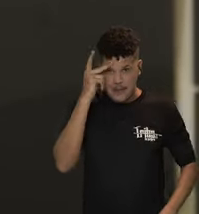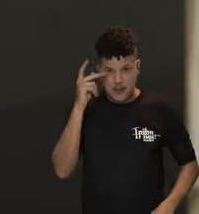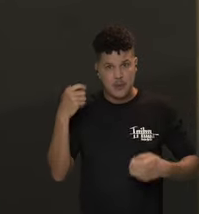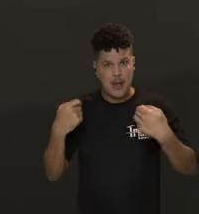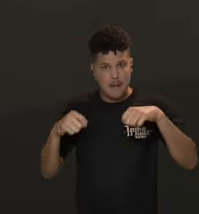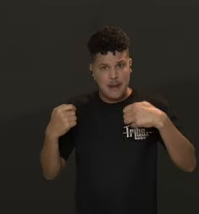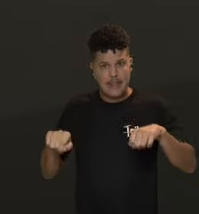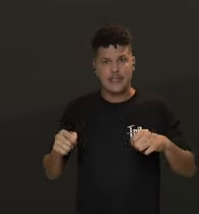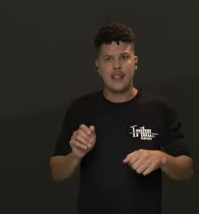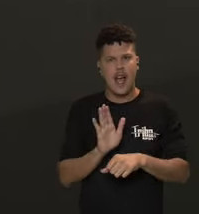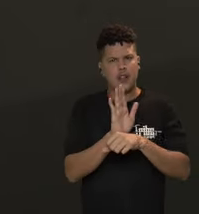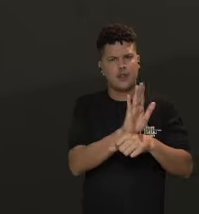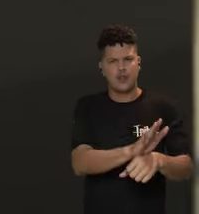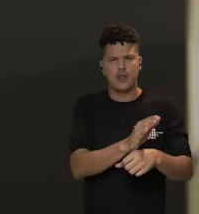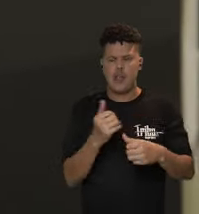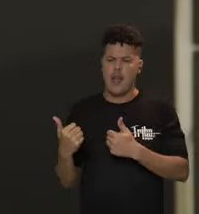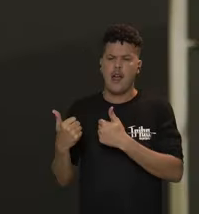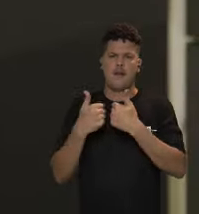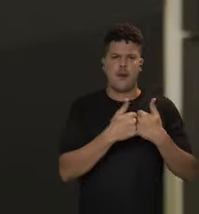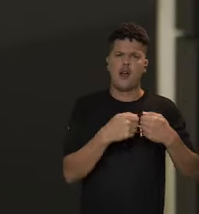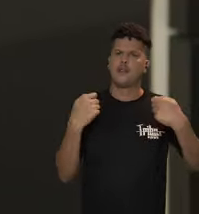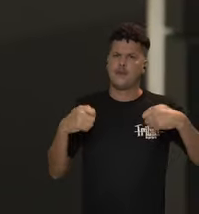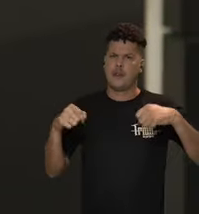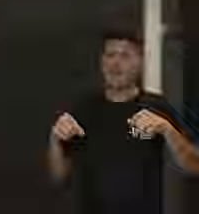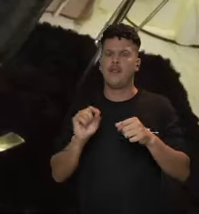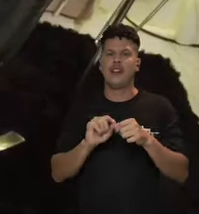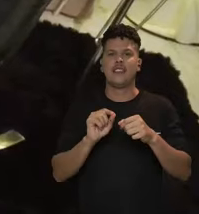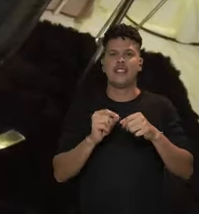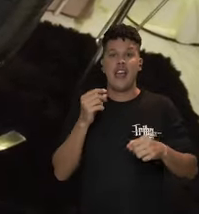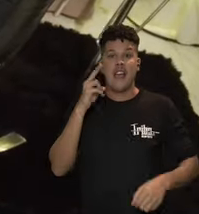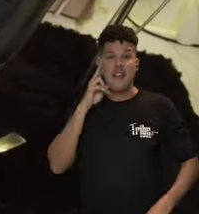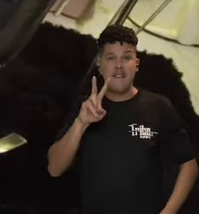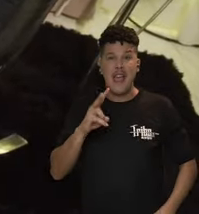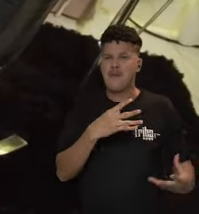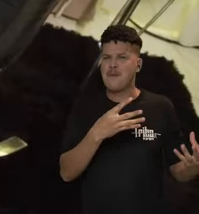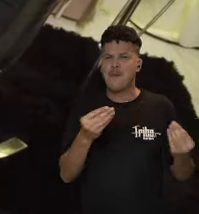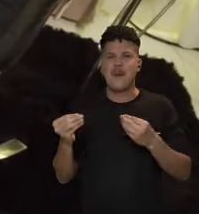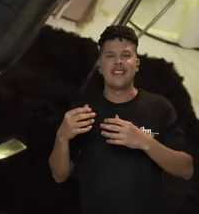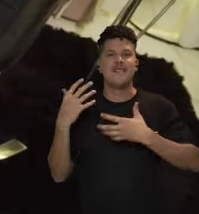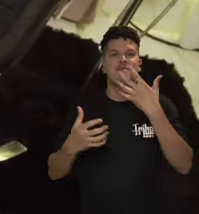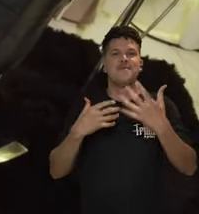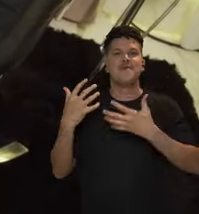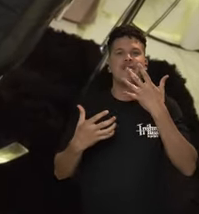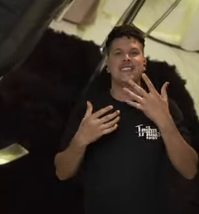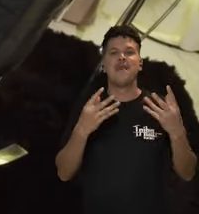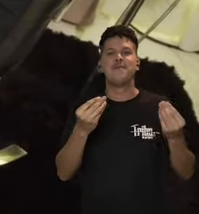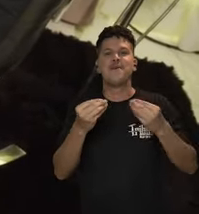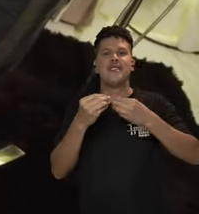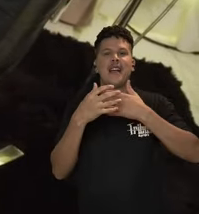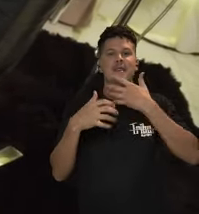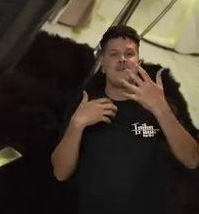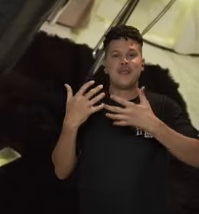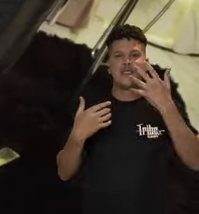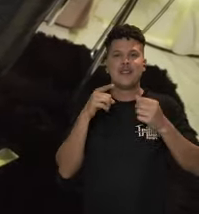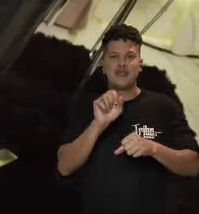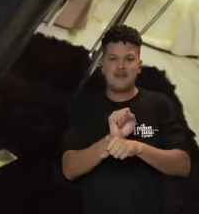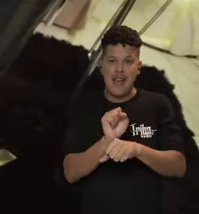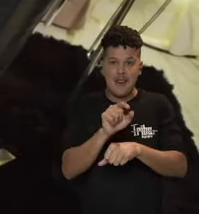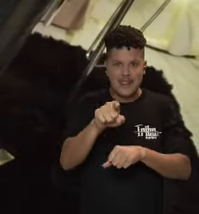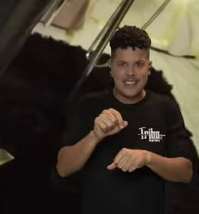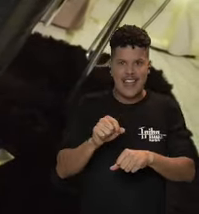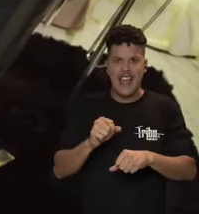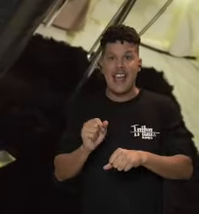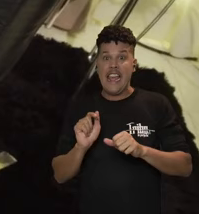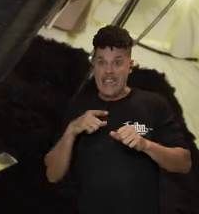precisa, ajudar o próximo. Ajudar isso é que a gente próximo. Tem que fazer. Exatamente. A gente veio com vários sons, mano. É música demais. Espero que a rapaziada curta até o final. Tem uma surpresinha